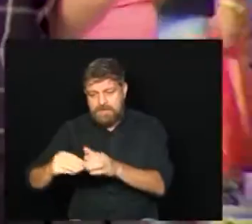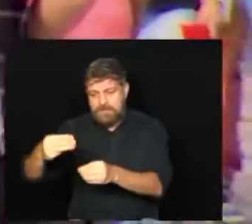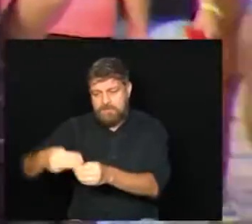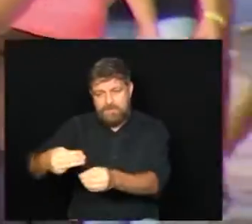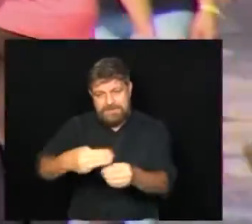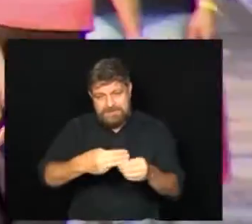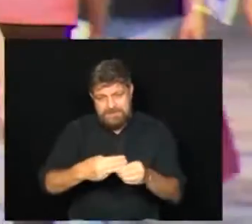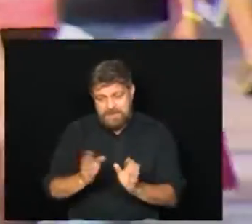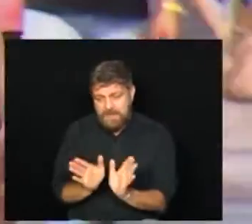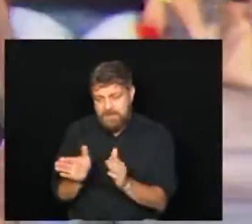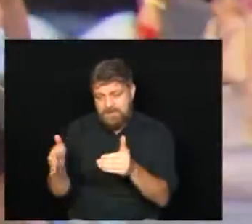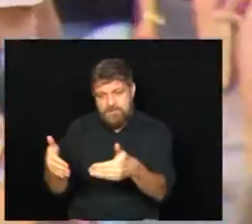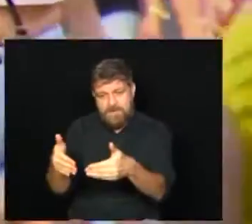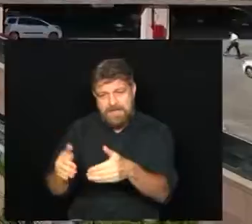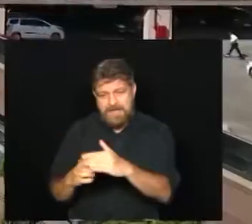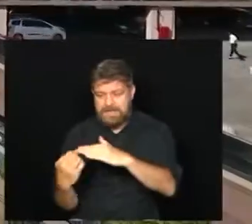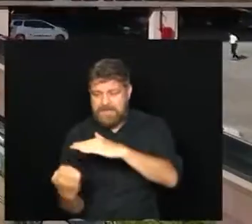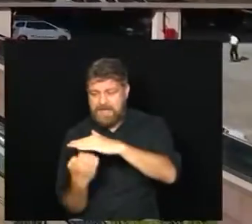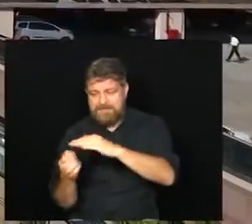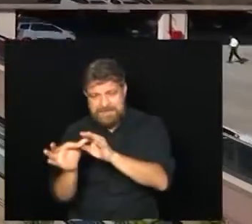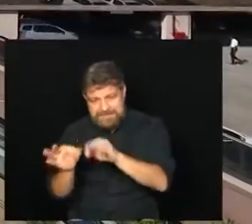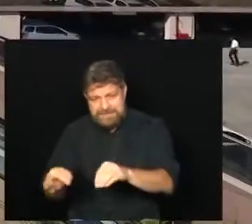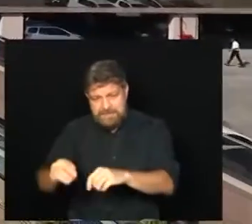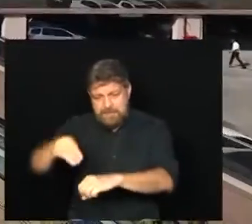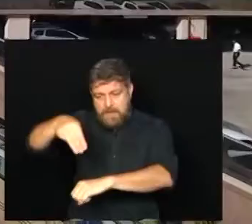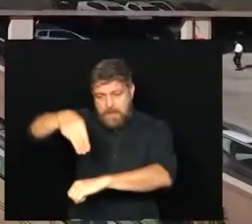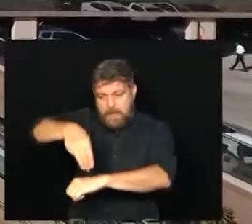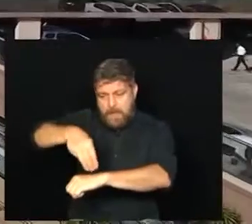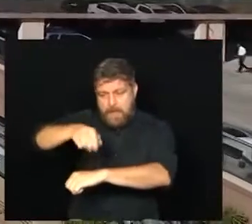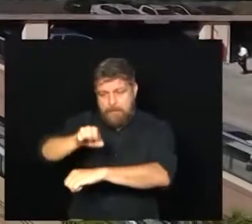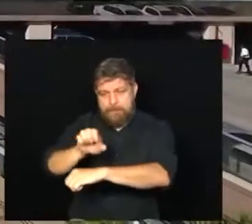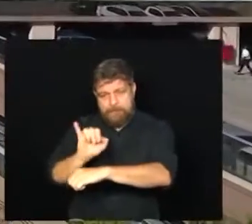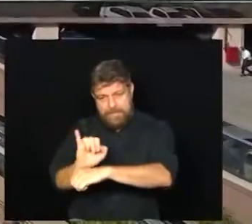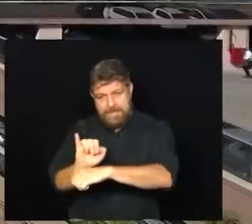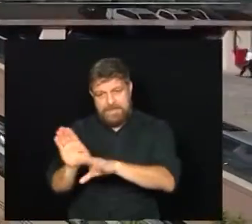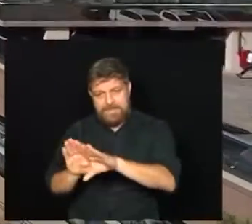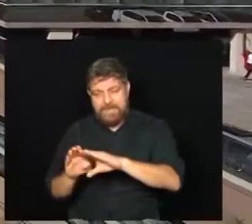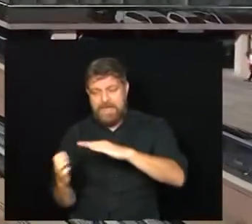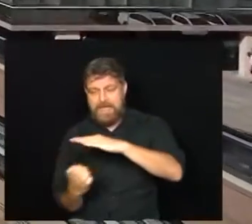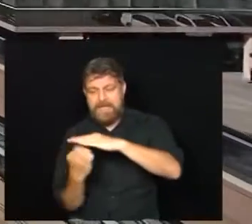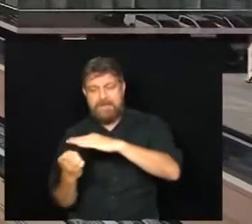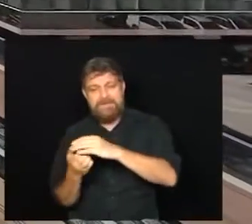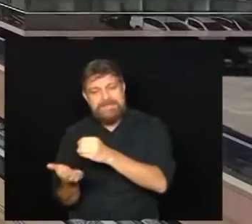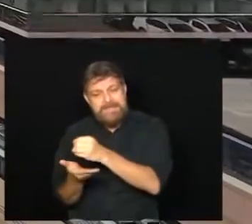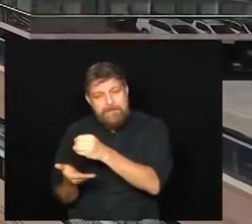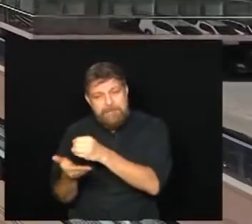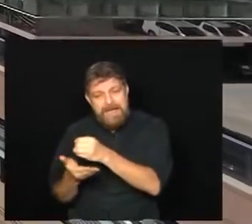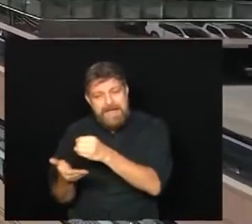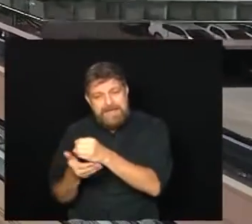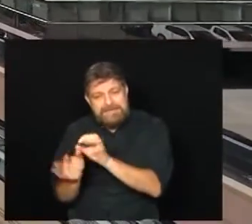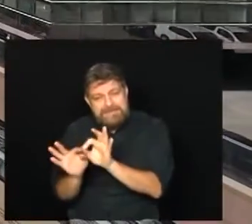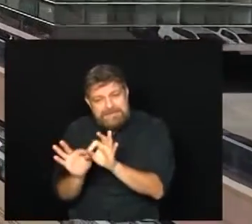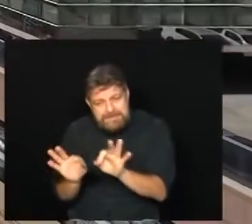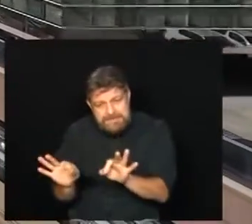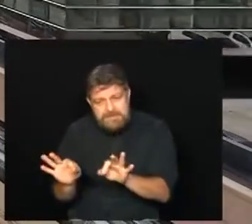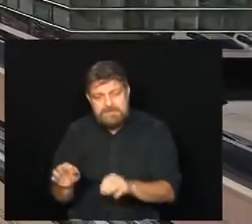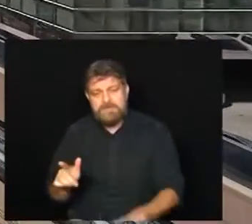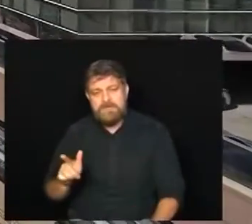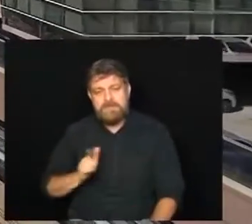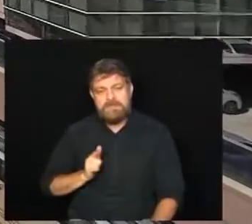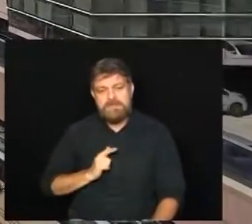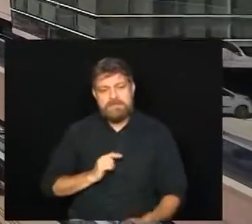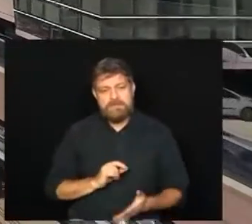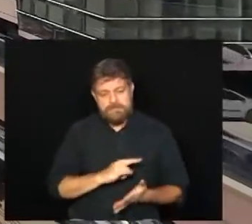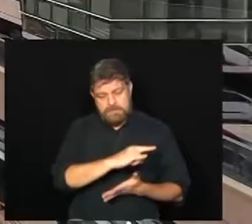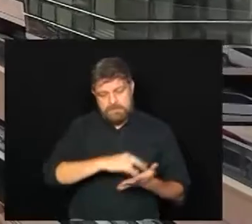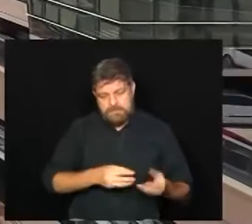municipais voltados a microempreendedores individuais, microempresas e empresas de pequeno porte com